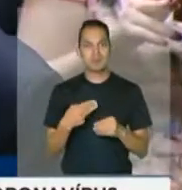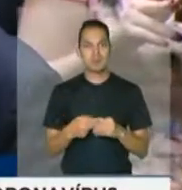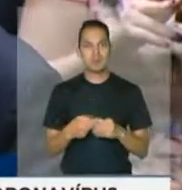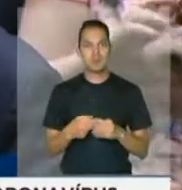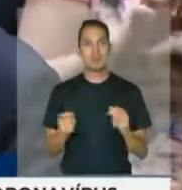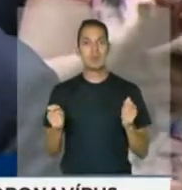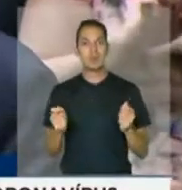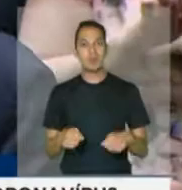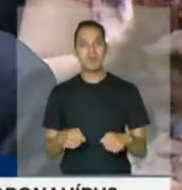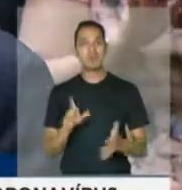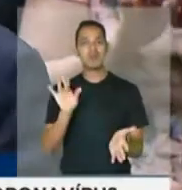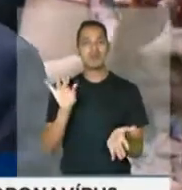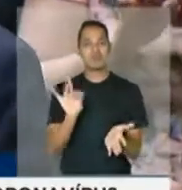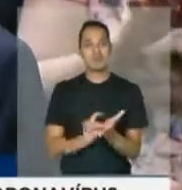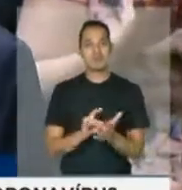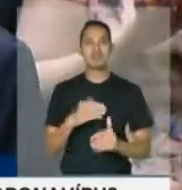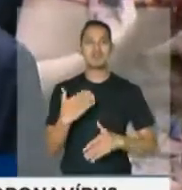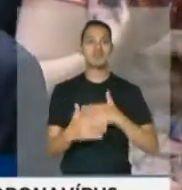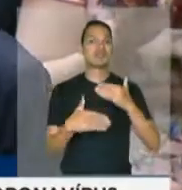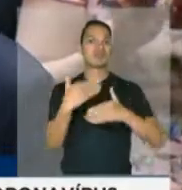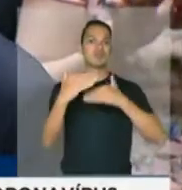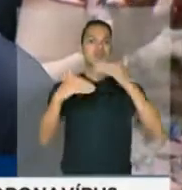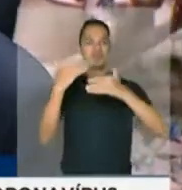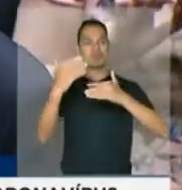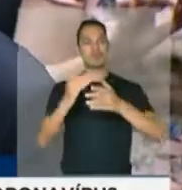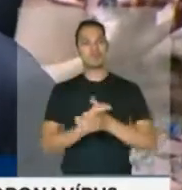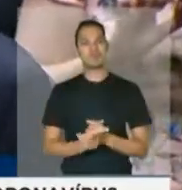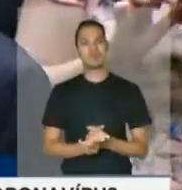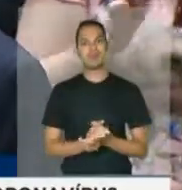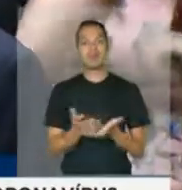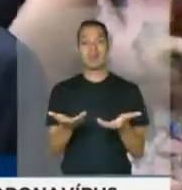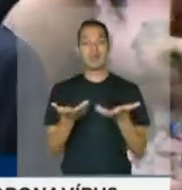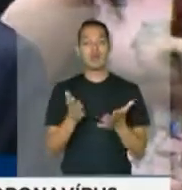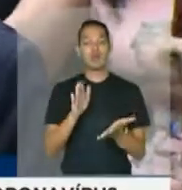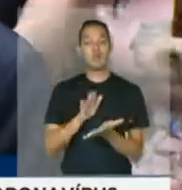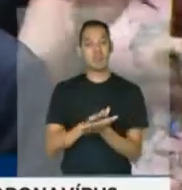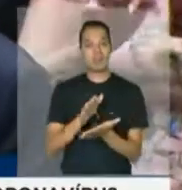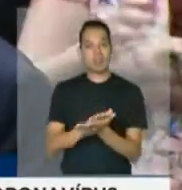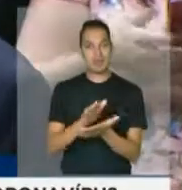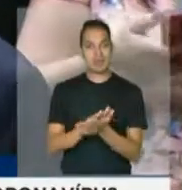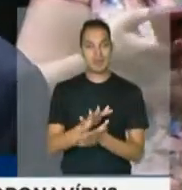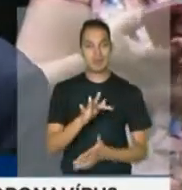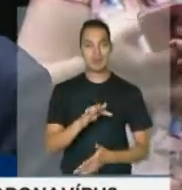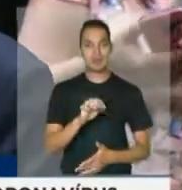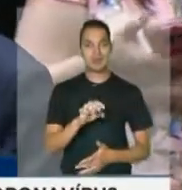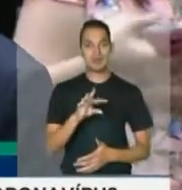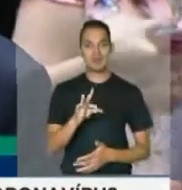se possa efetivamente avançar nesse processo. Portanto, eu quero parabenizar